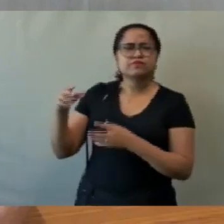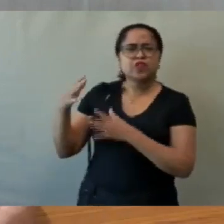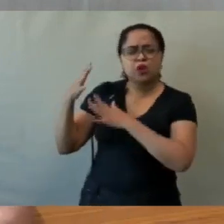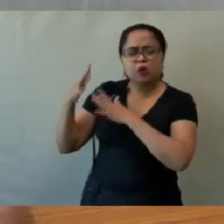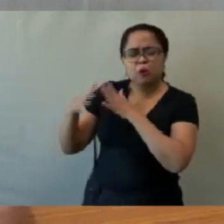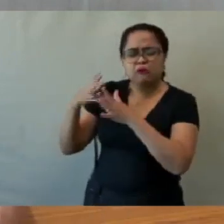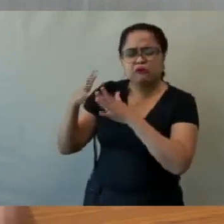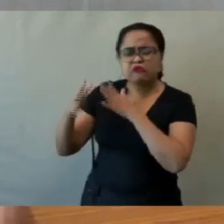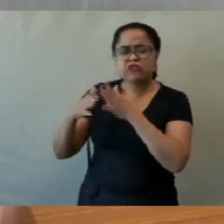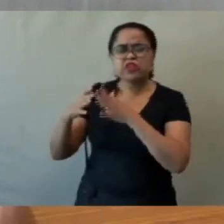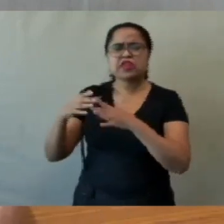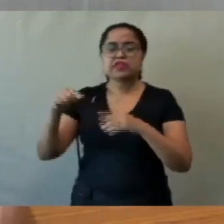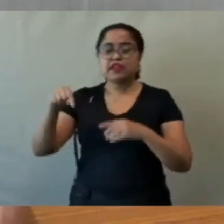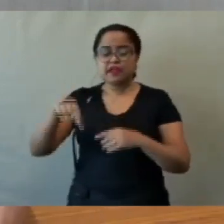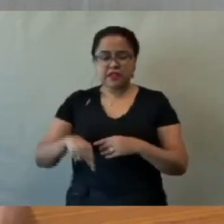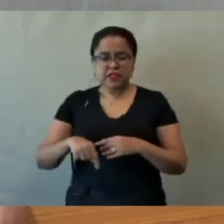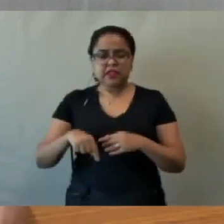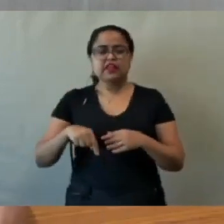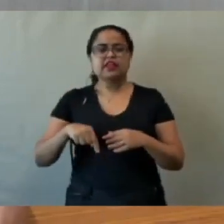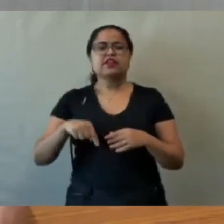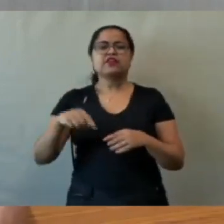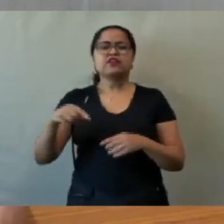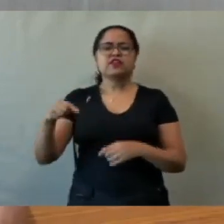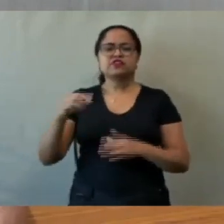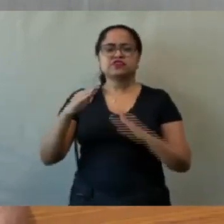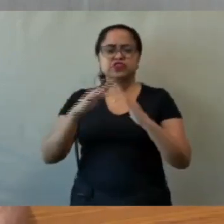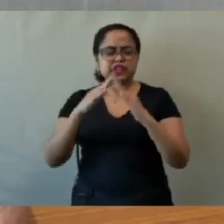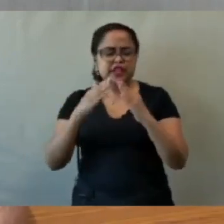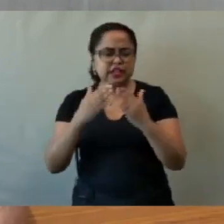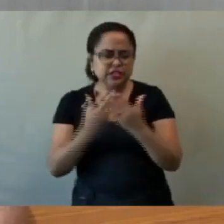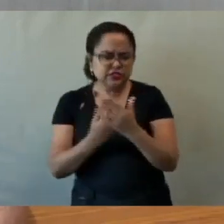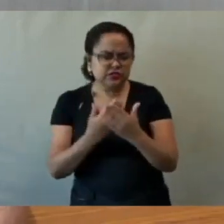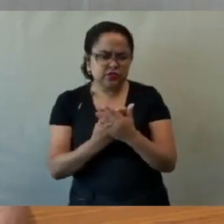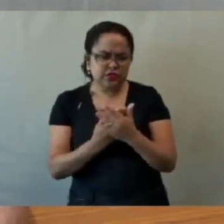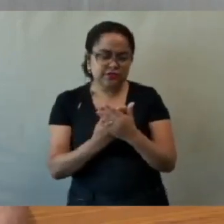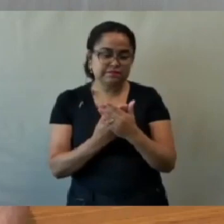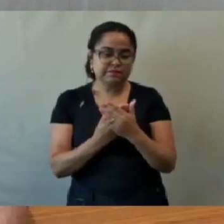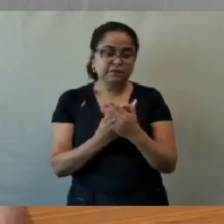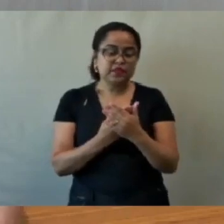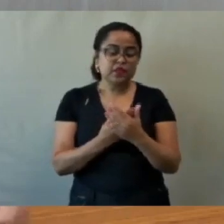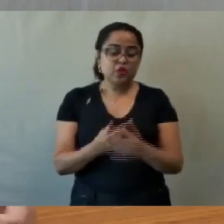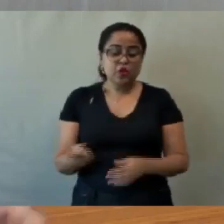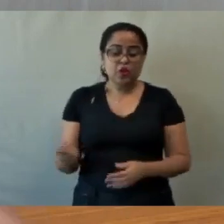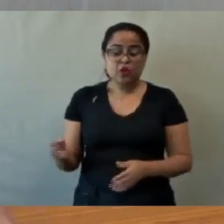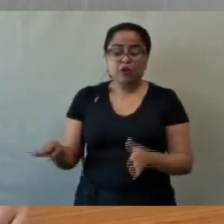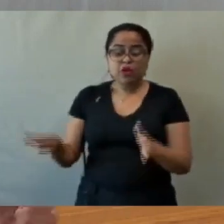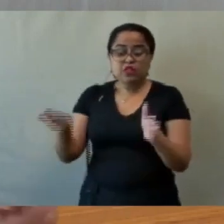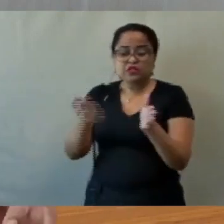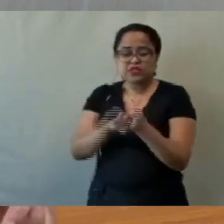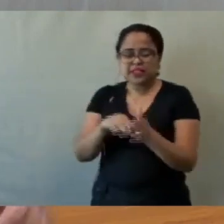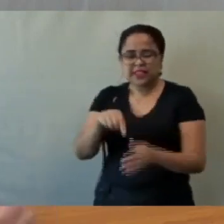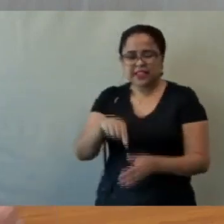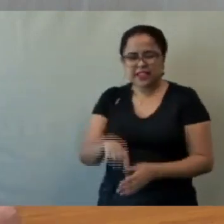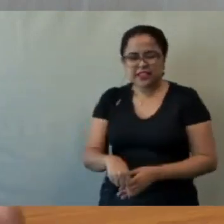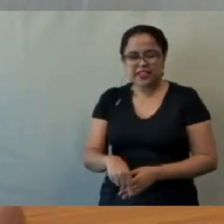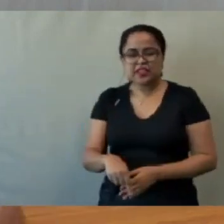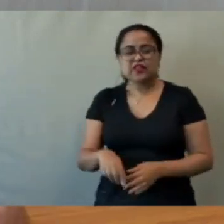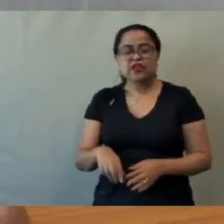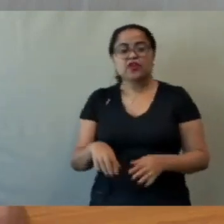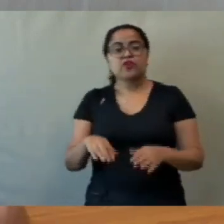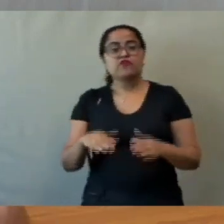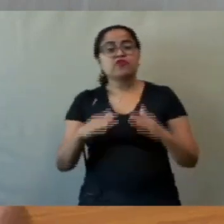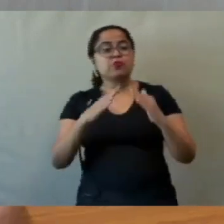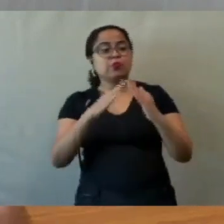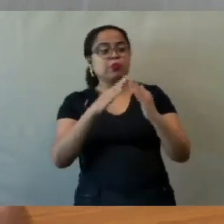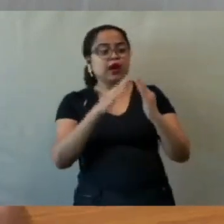assado e tal, e eu vim para Belo Horizonte para estudar. Só que eu cheguei aqui e a realidade era outra, né, gente? Eu fui para a casa de família, fui bem